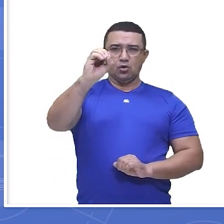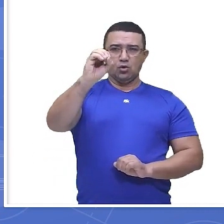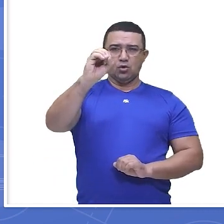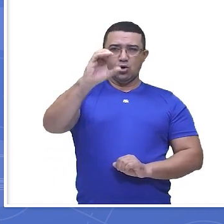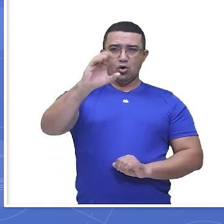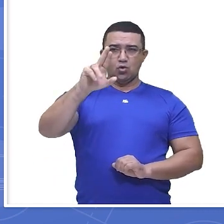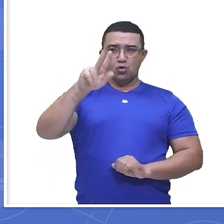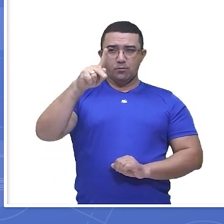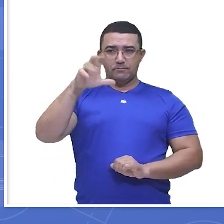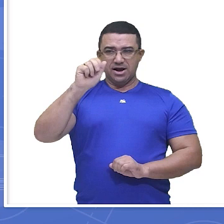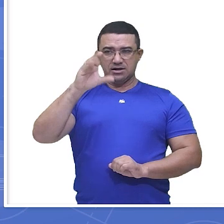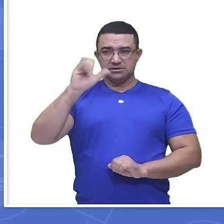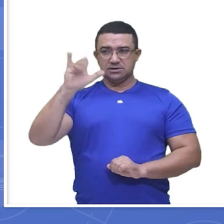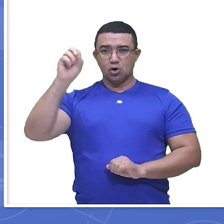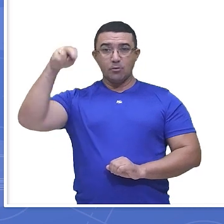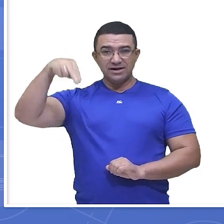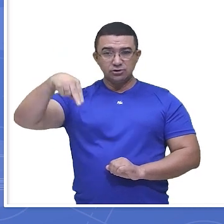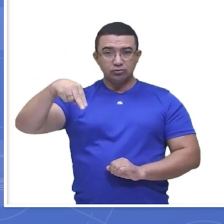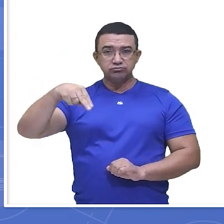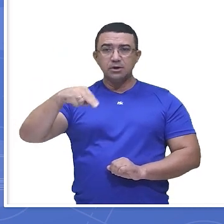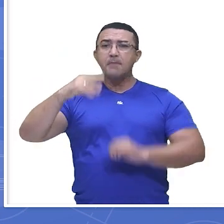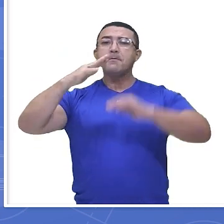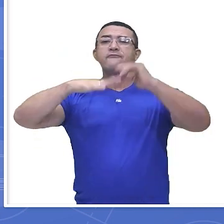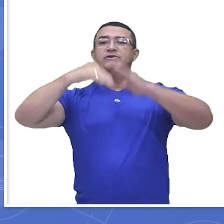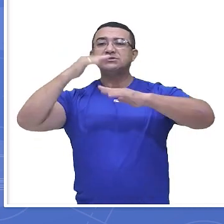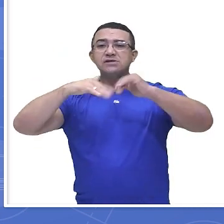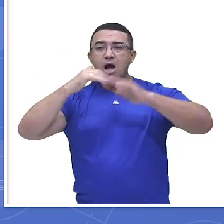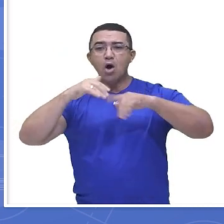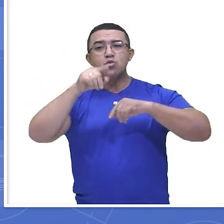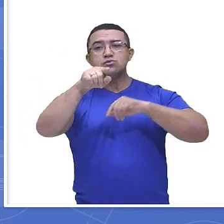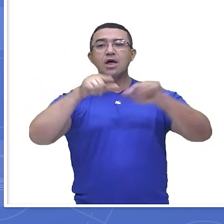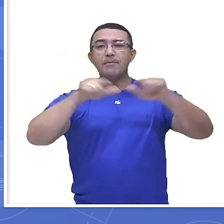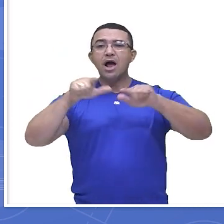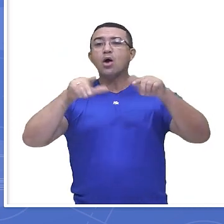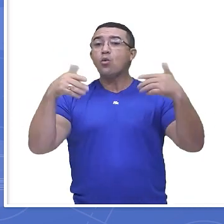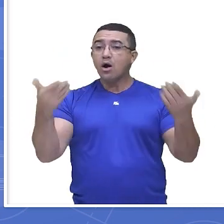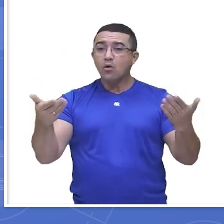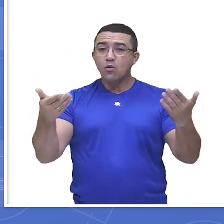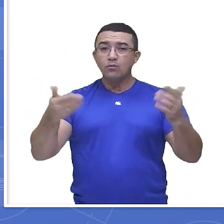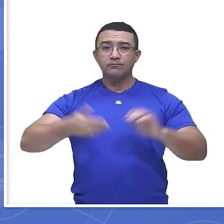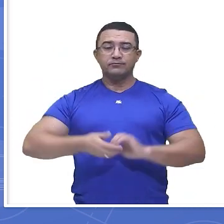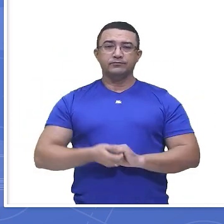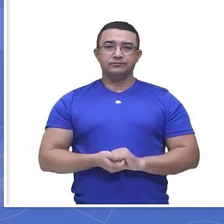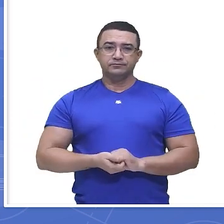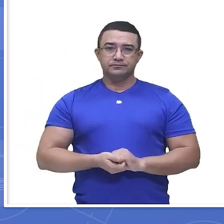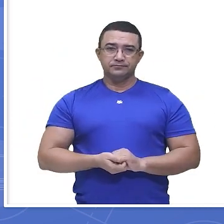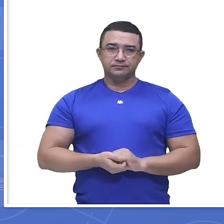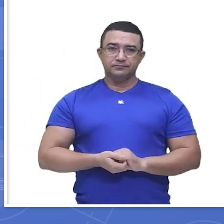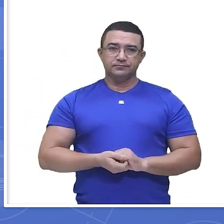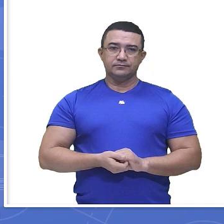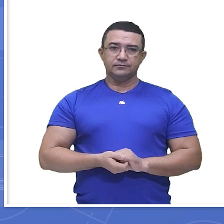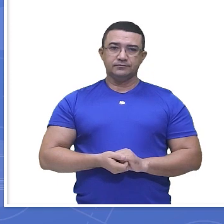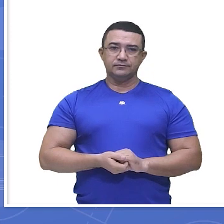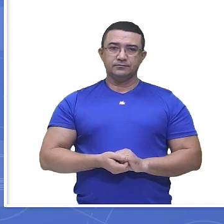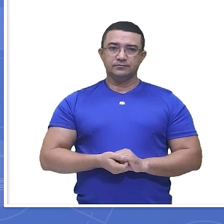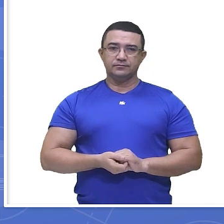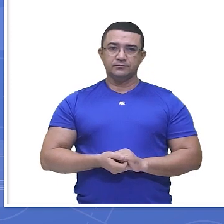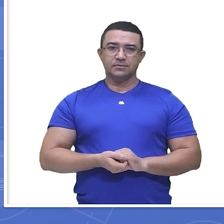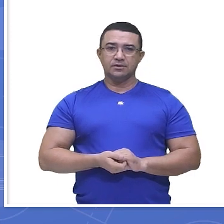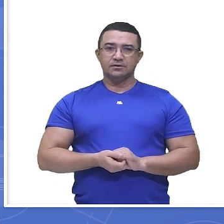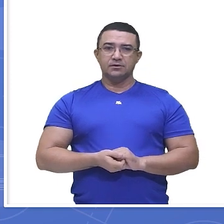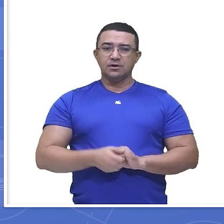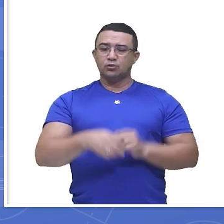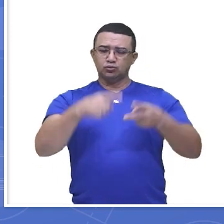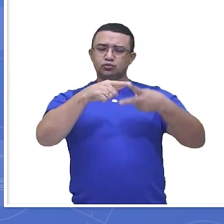Olha a pergunta. 2 possibilidades também. Utilize o que haces? Ou seja, o que é que você faz? Ou, a que te